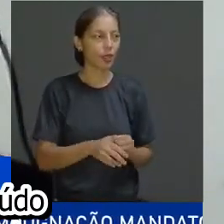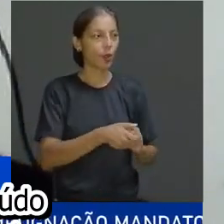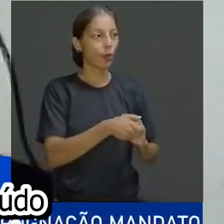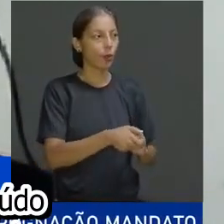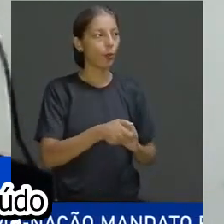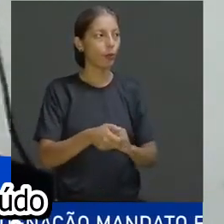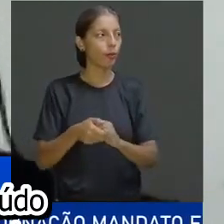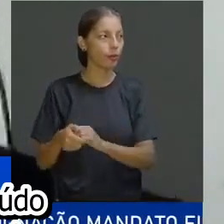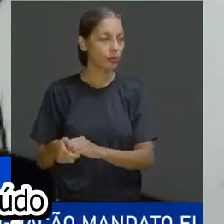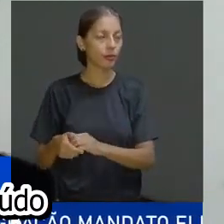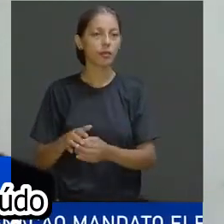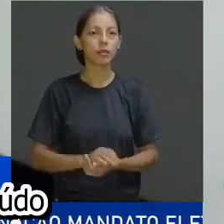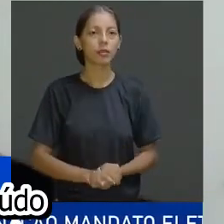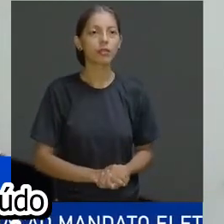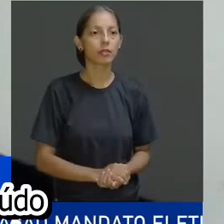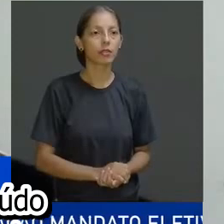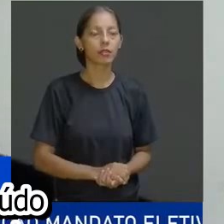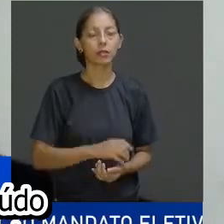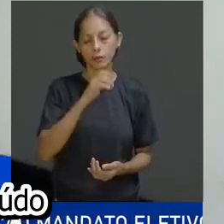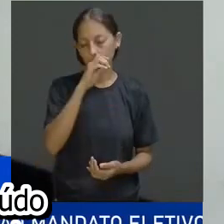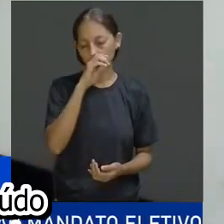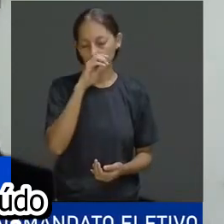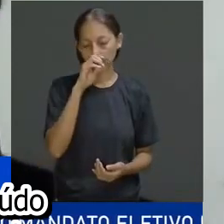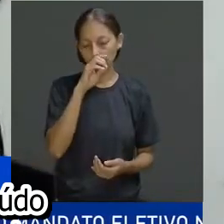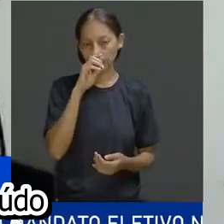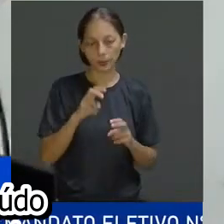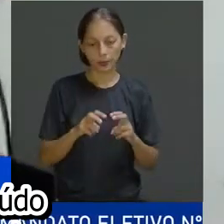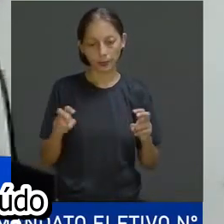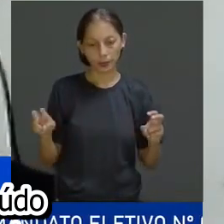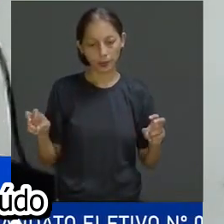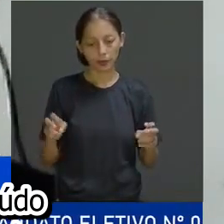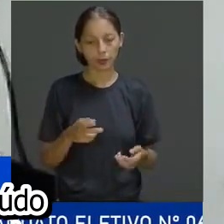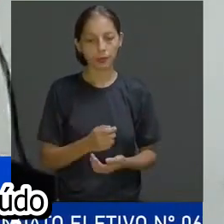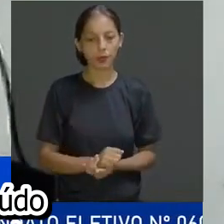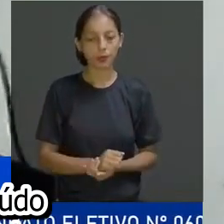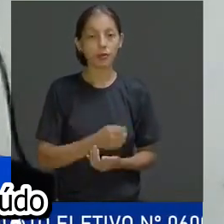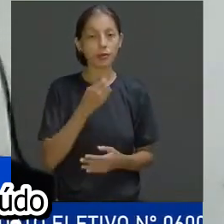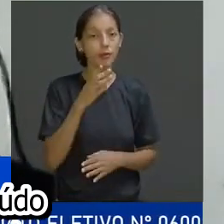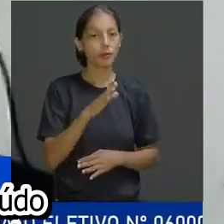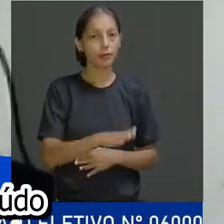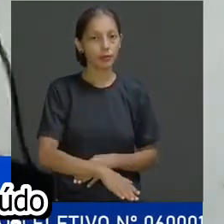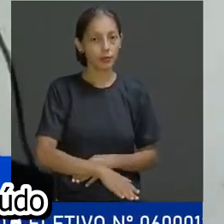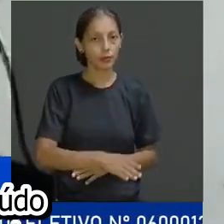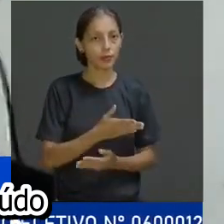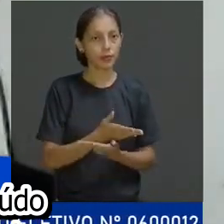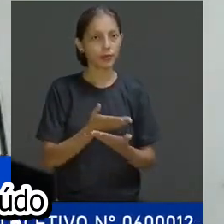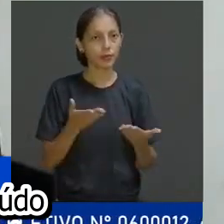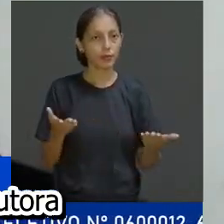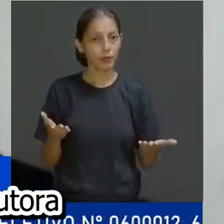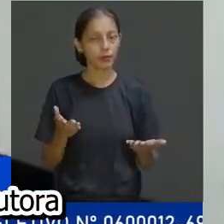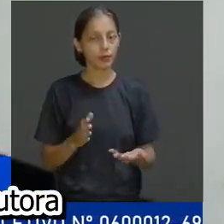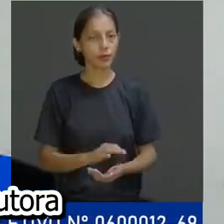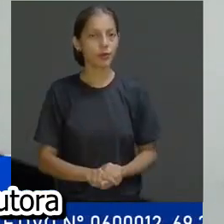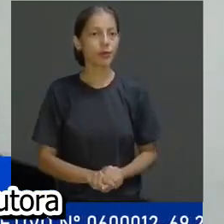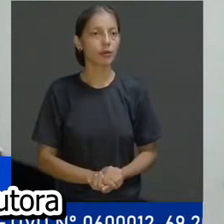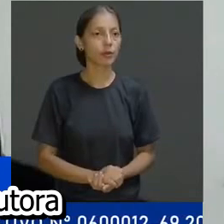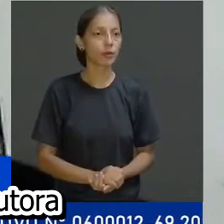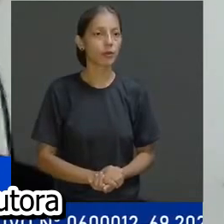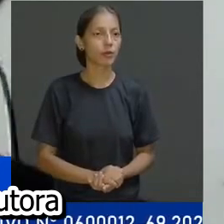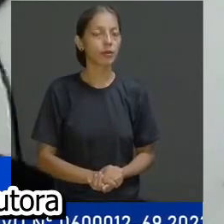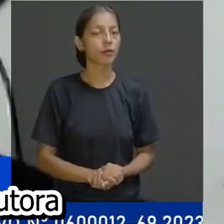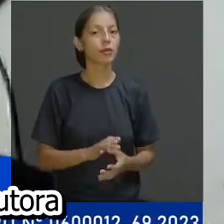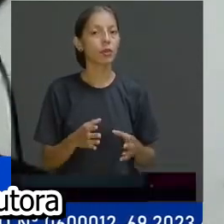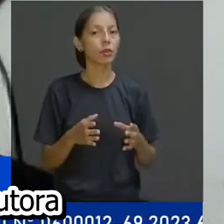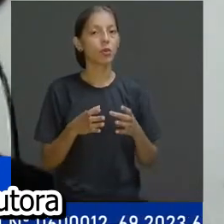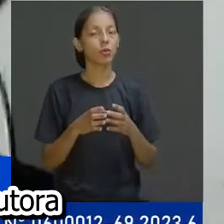relator, doutor Juiz Anselmo Gonçalves, em nome dos quais saúdo a toda essa corte do Tribunal Regional Eleitoral do Amapá, em conjunto com